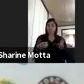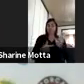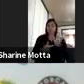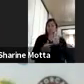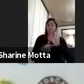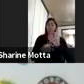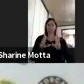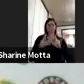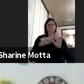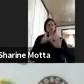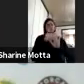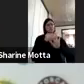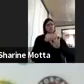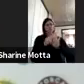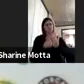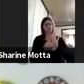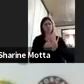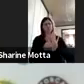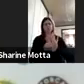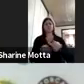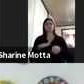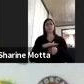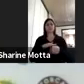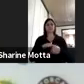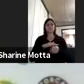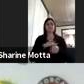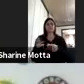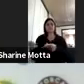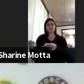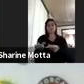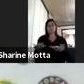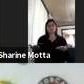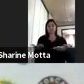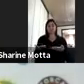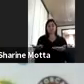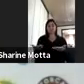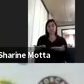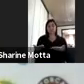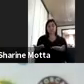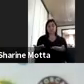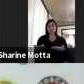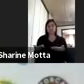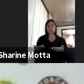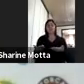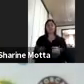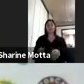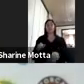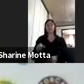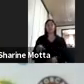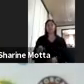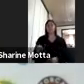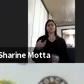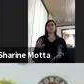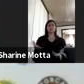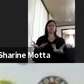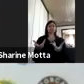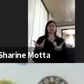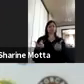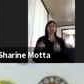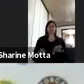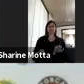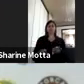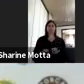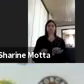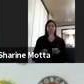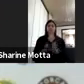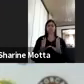esse dia com ninguém mais do que a doutora aqui, Cristiane Lopes, que trabalha com isso, como ela disse agora há pouco, em off para mim, é o